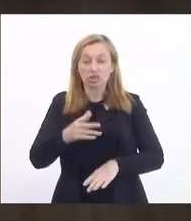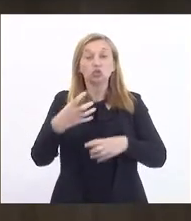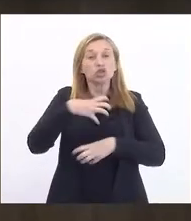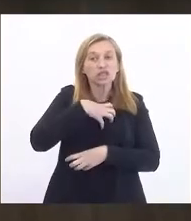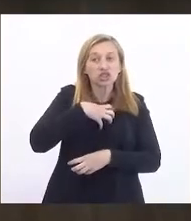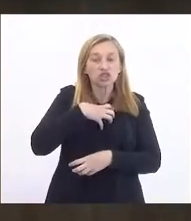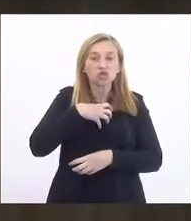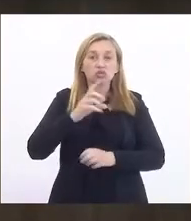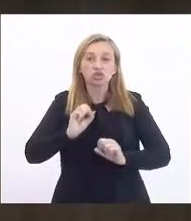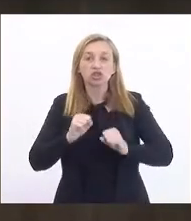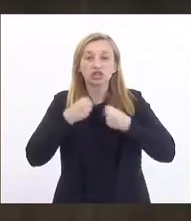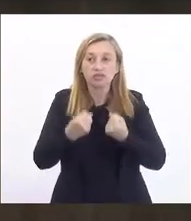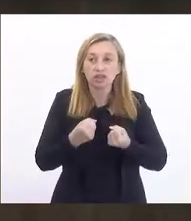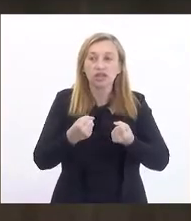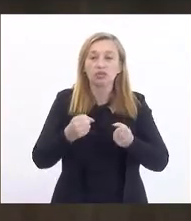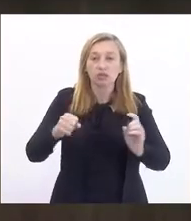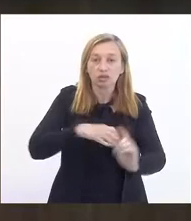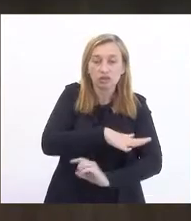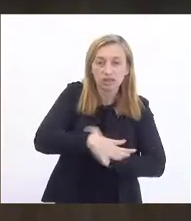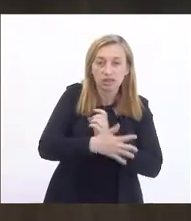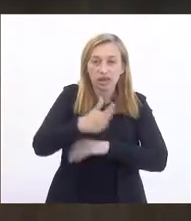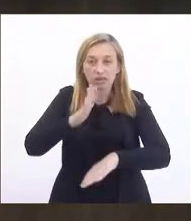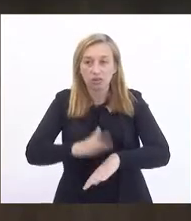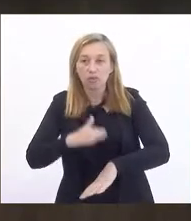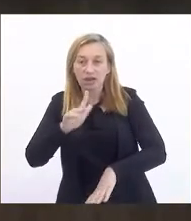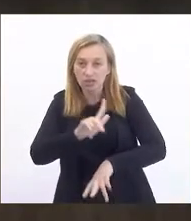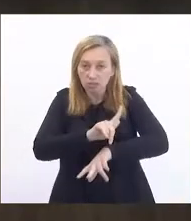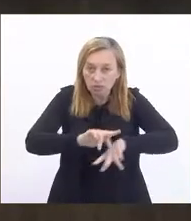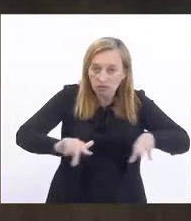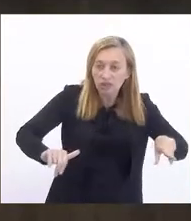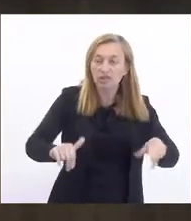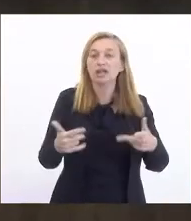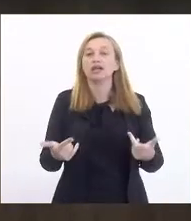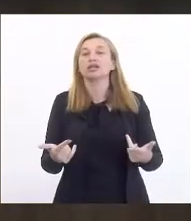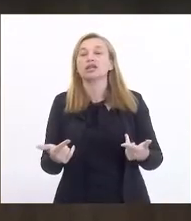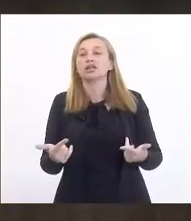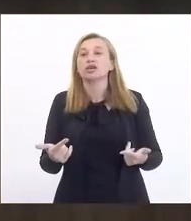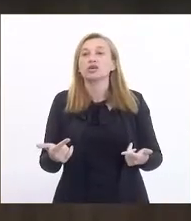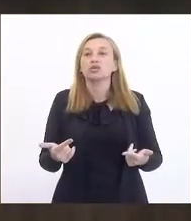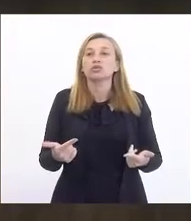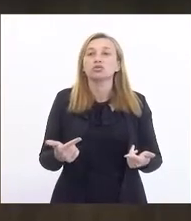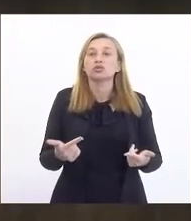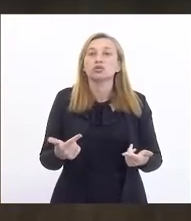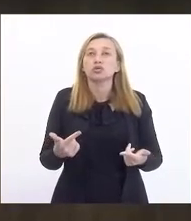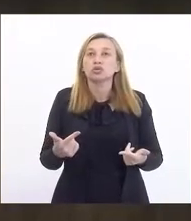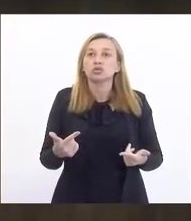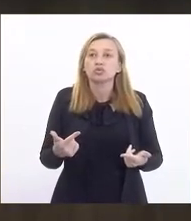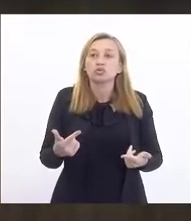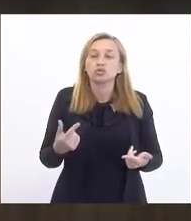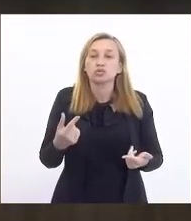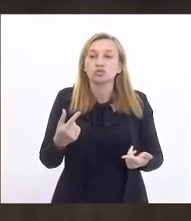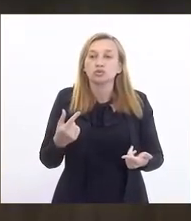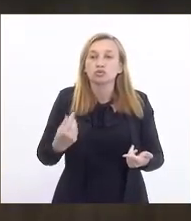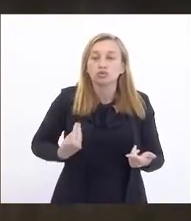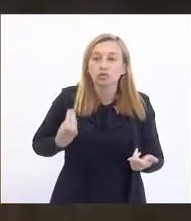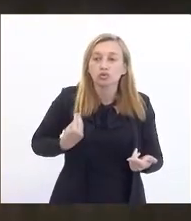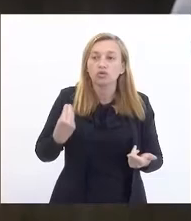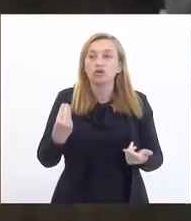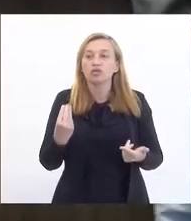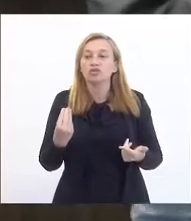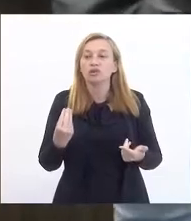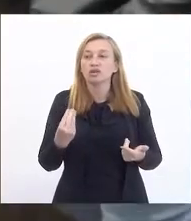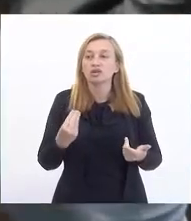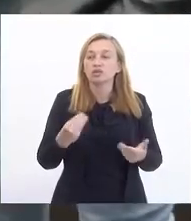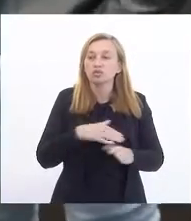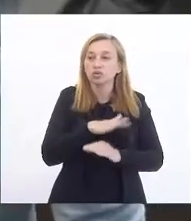sentido de defender uma sociedade com mais pluralidade com mais diversidade com convívio interreligioso